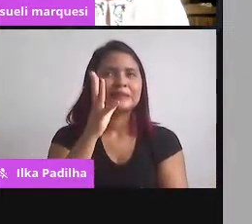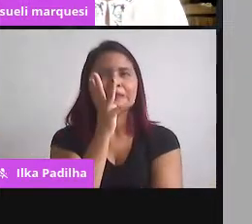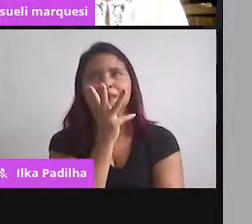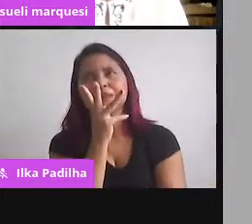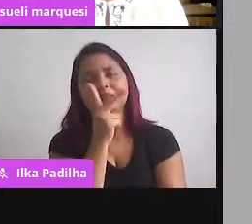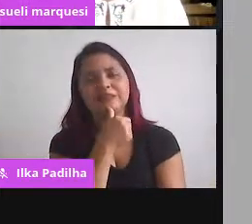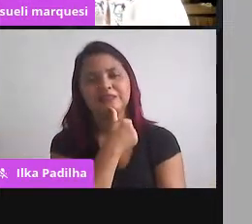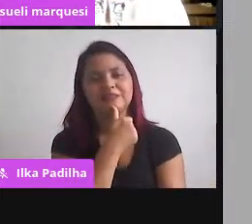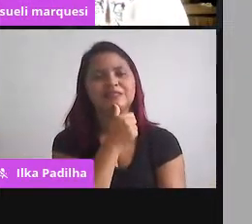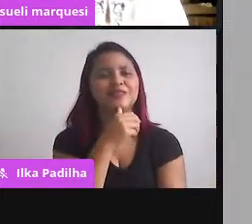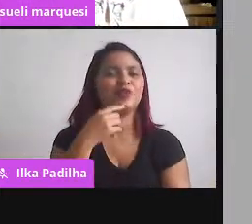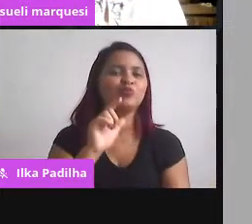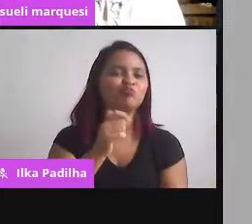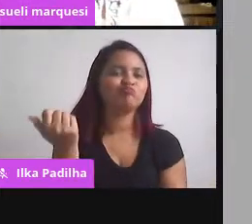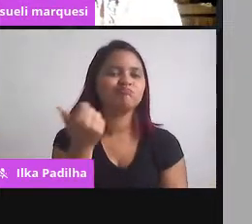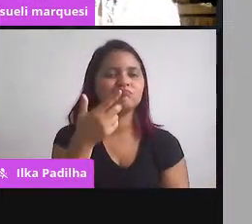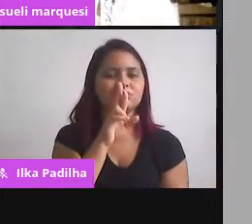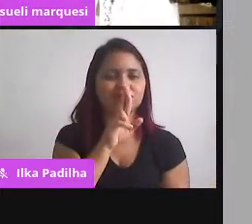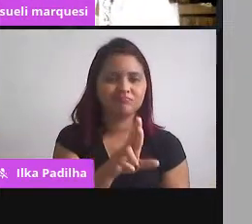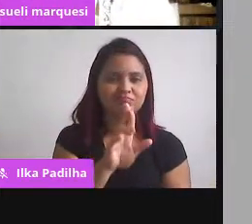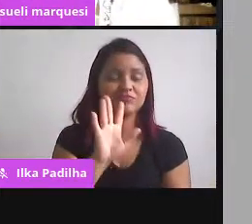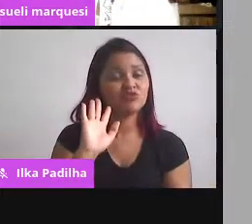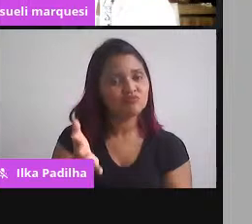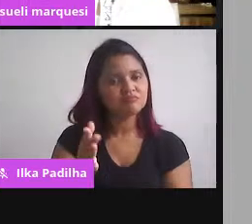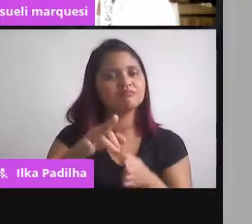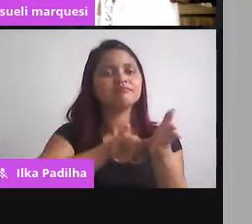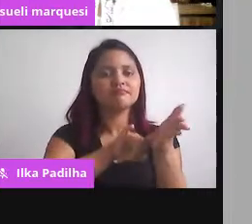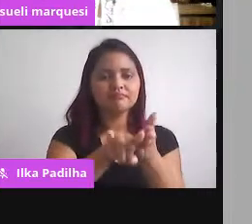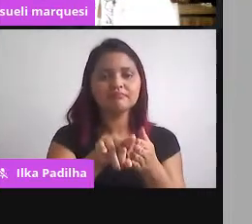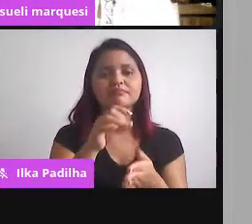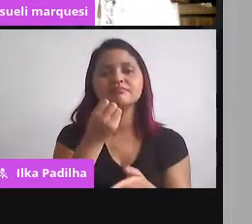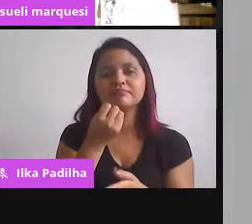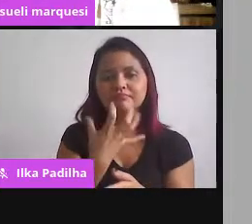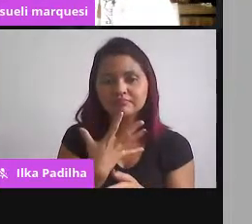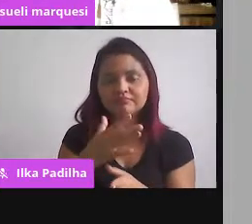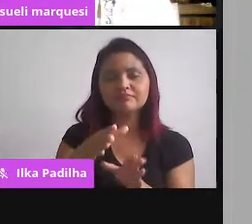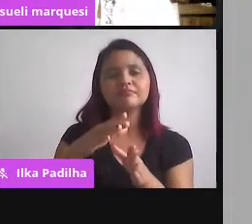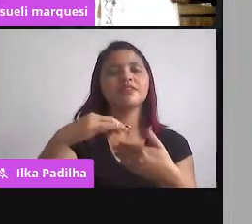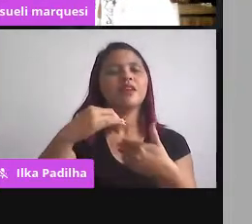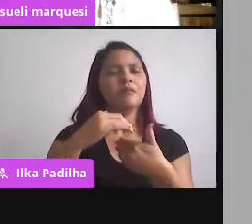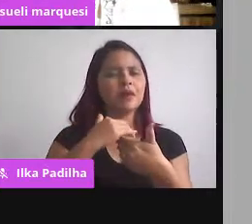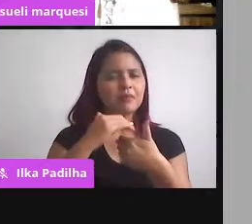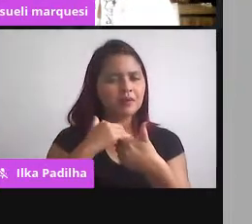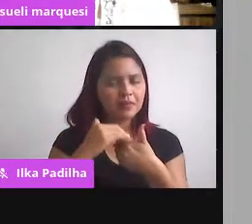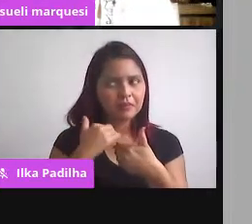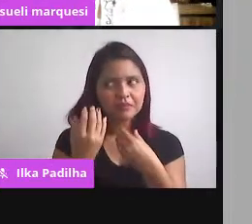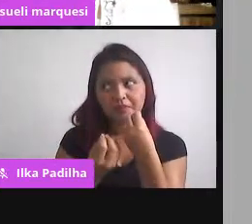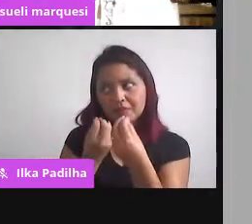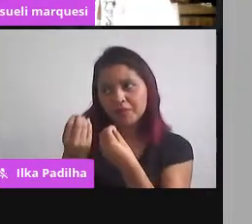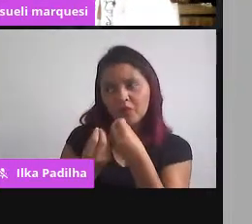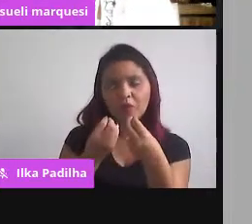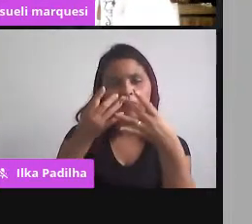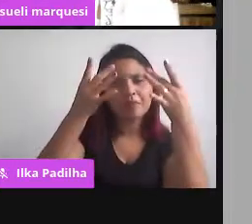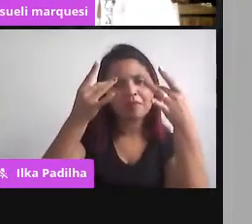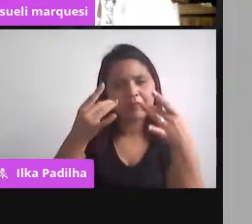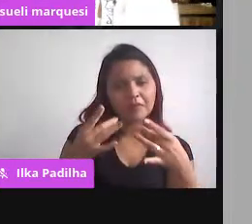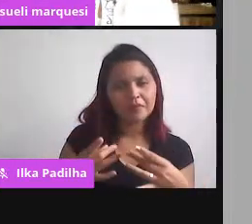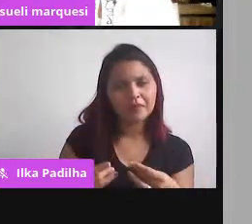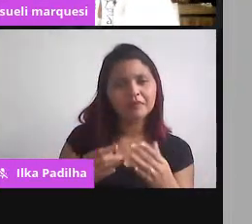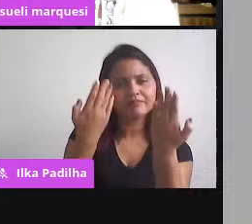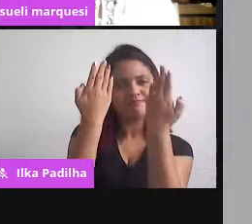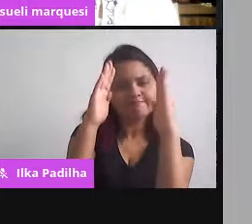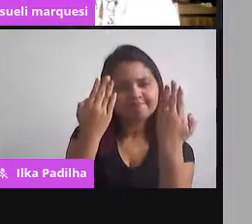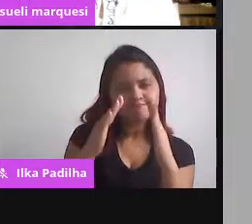bem estabelecidas que vão nos orientar na definição das categorias de análise, né?